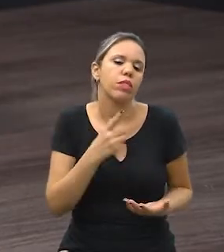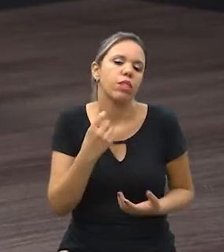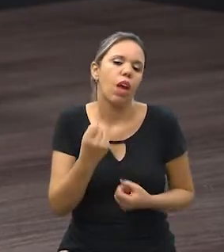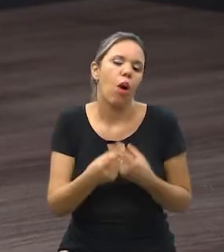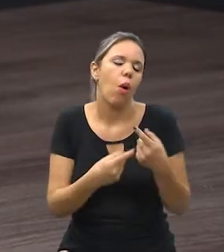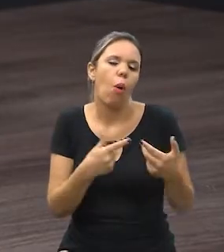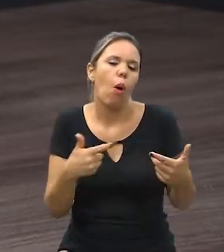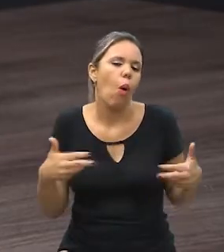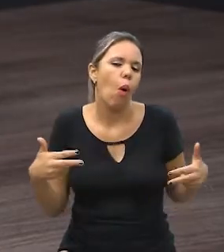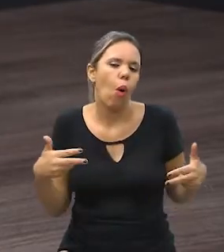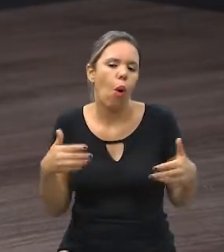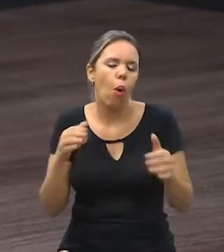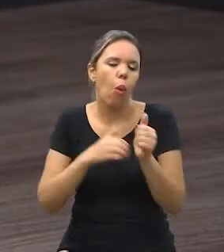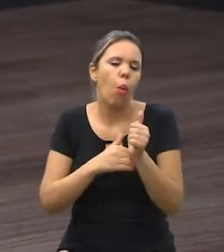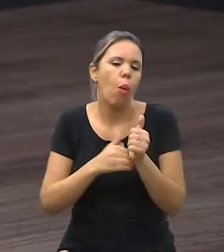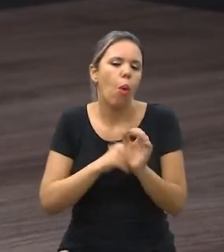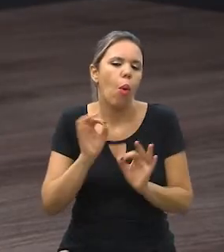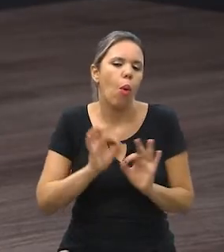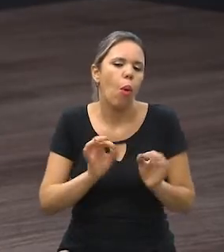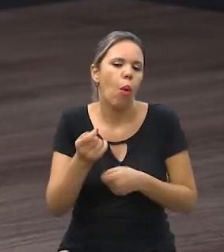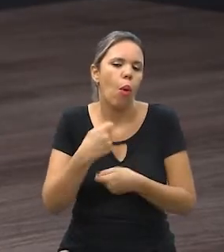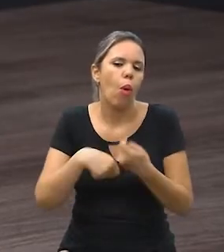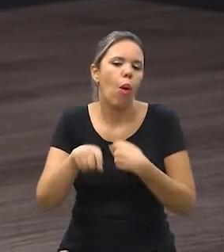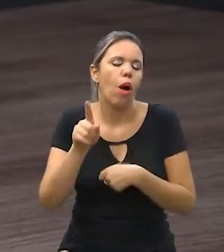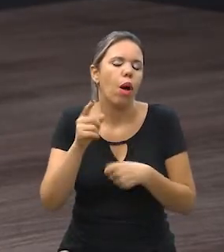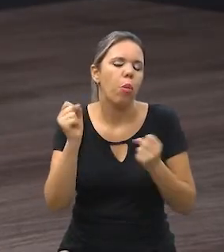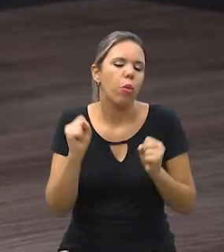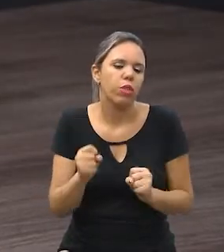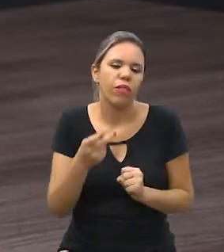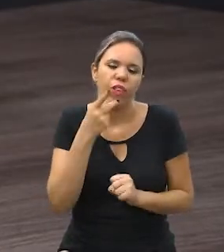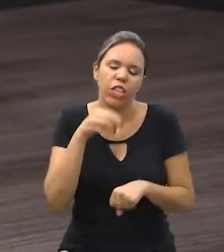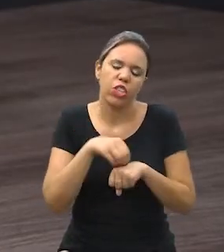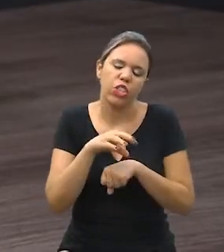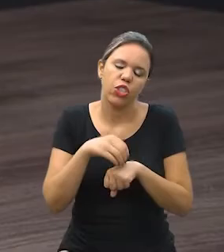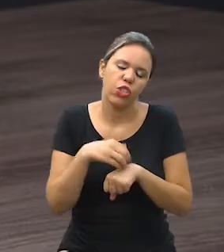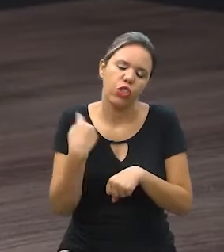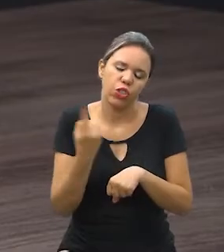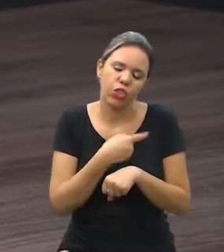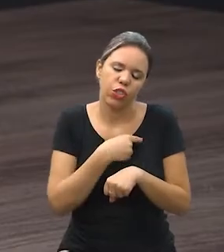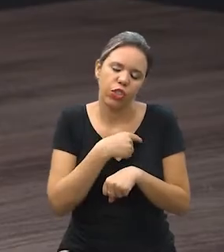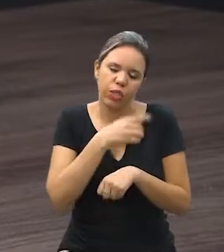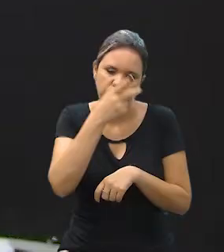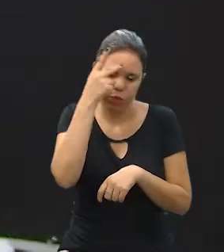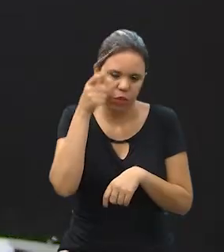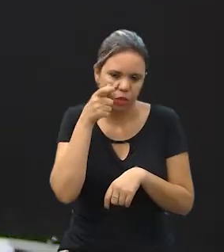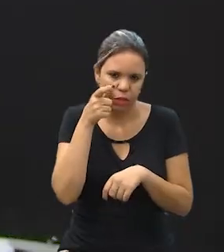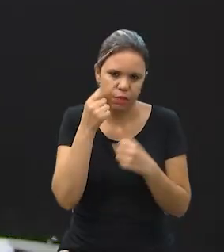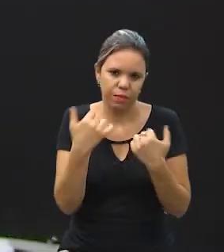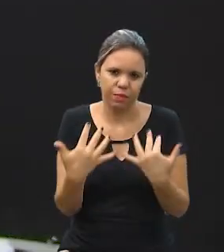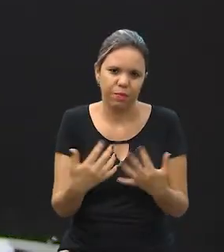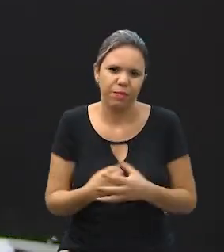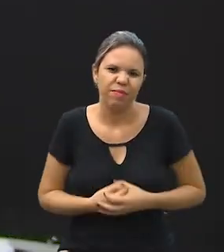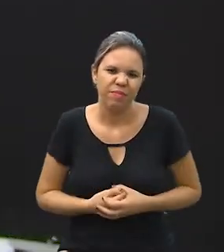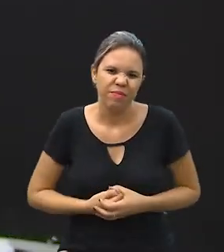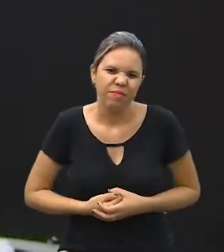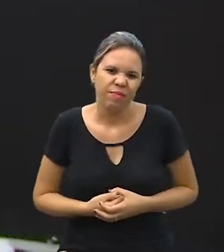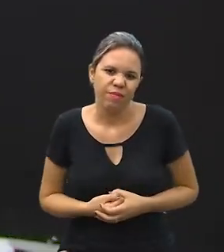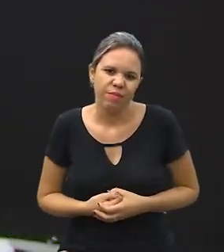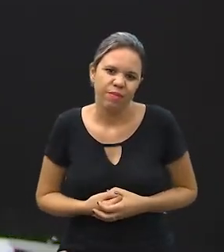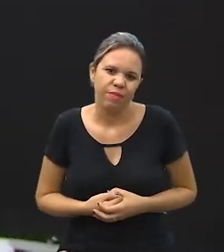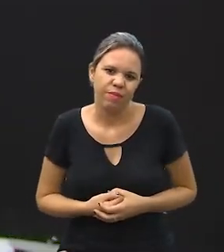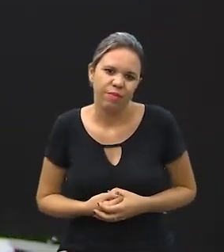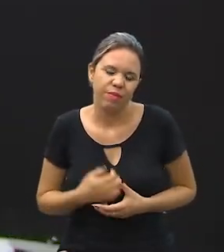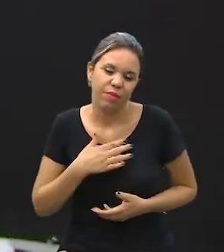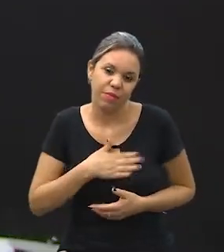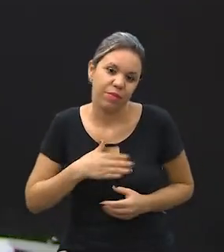algum segredo, algum tipo de organização que você poderia até dar uma dica aqui para os nossos telespectadores. Ai,